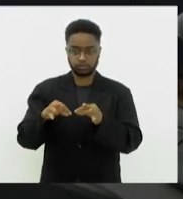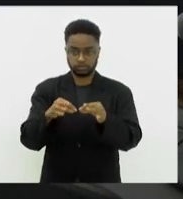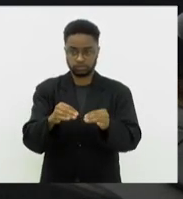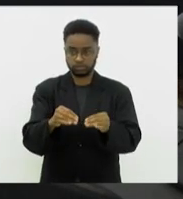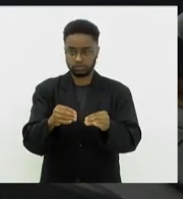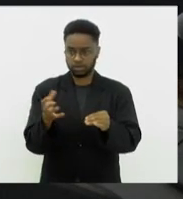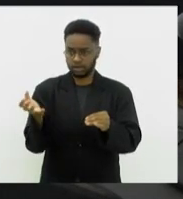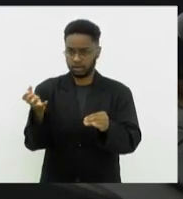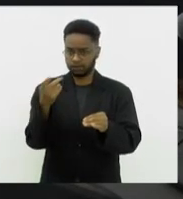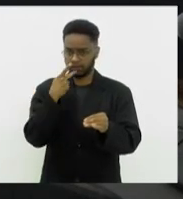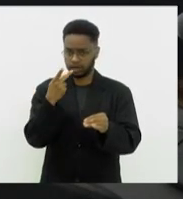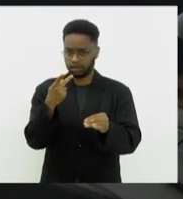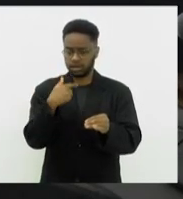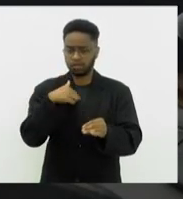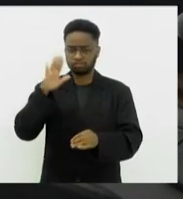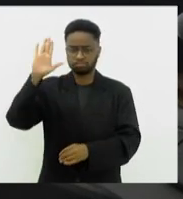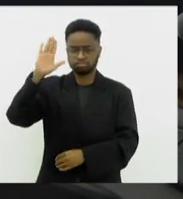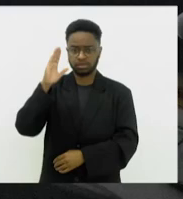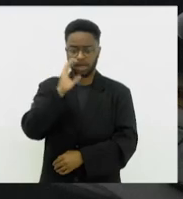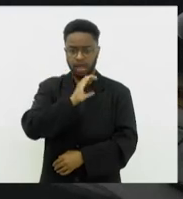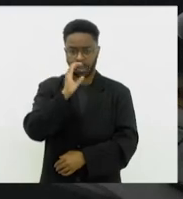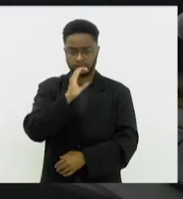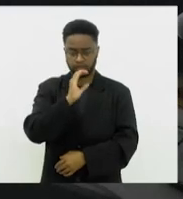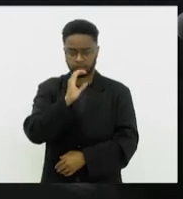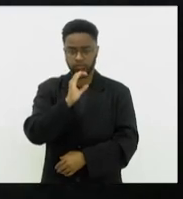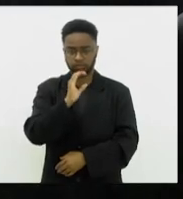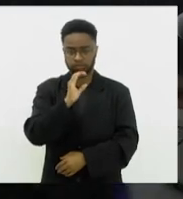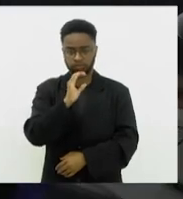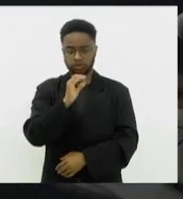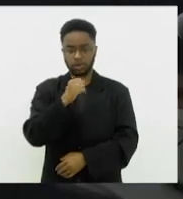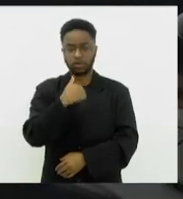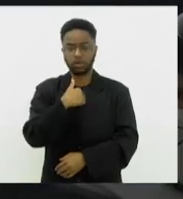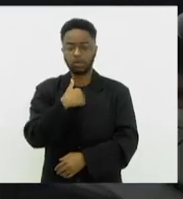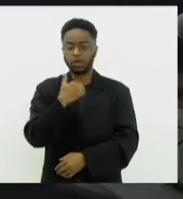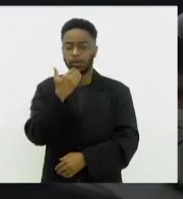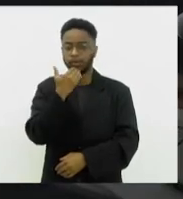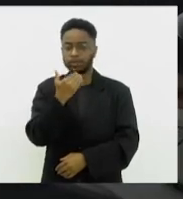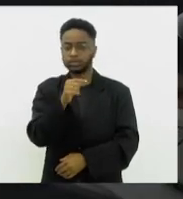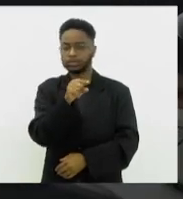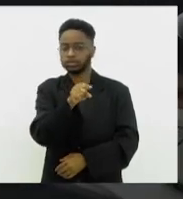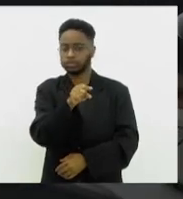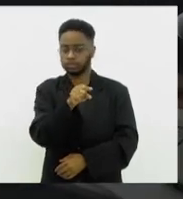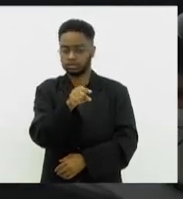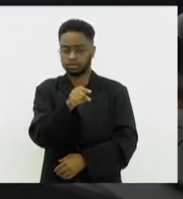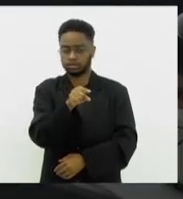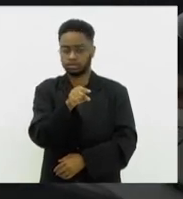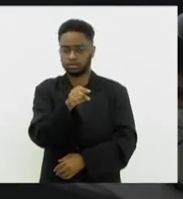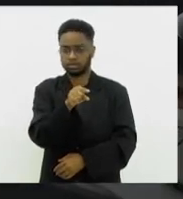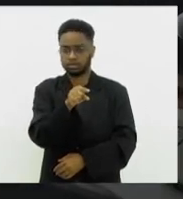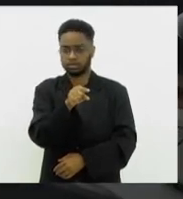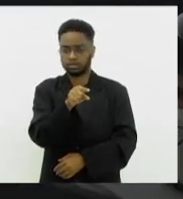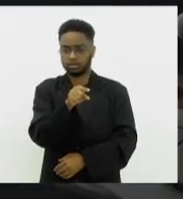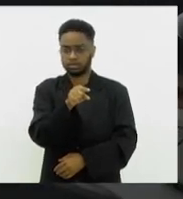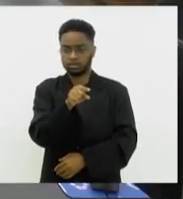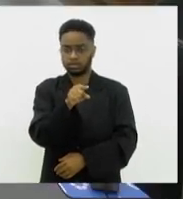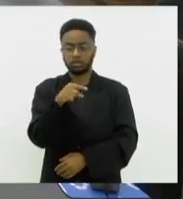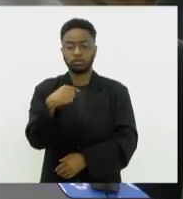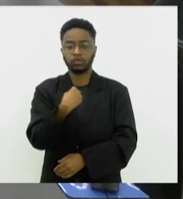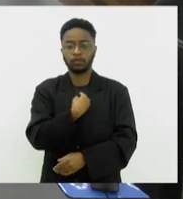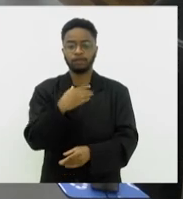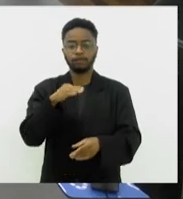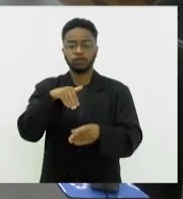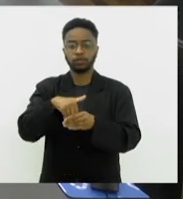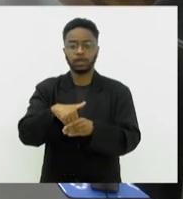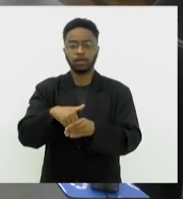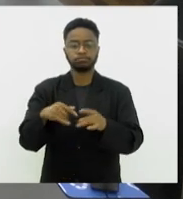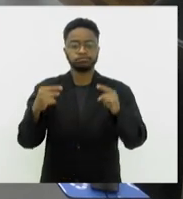quer muito rapidamente presidenta uhum eh só pedi a vossa excelência que nós procedemos à votação por ordem